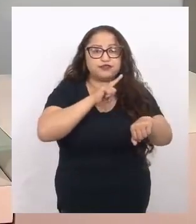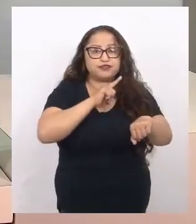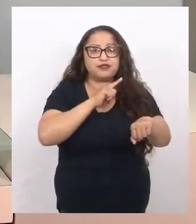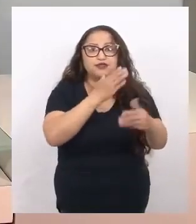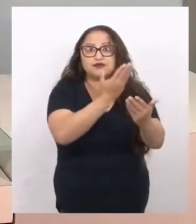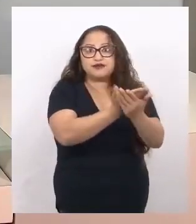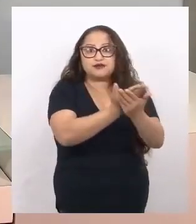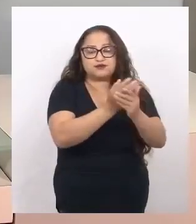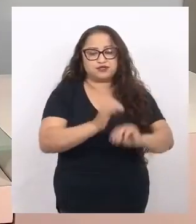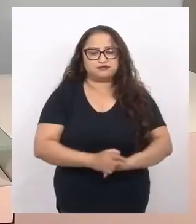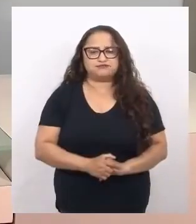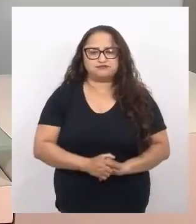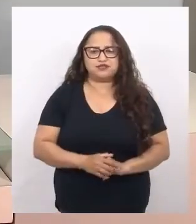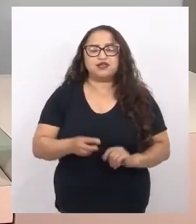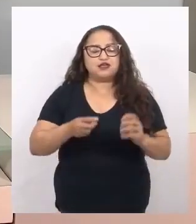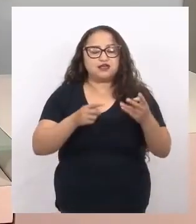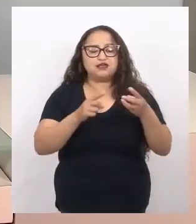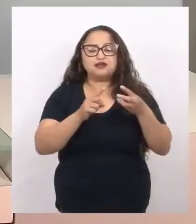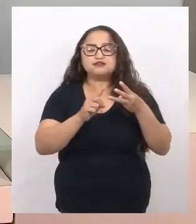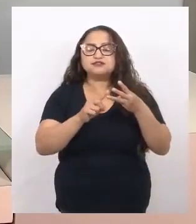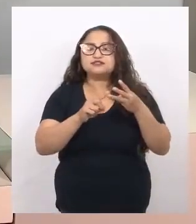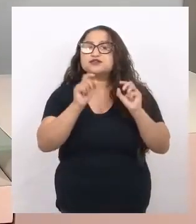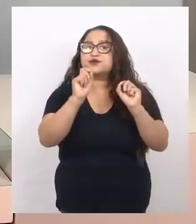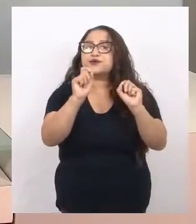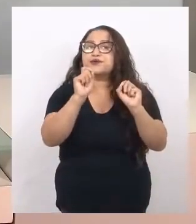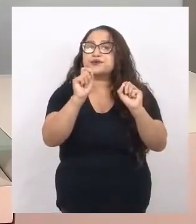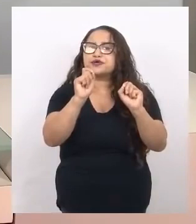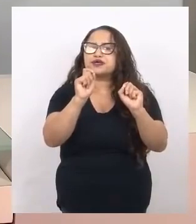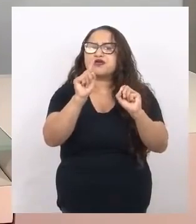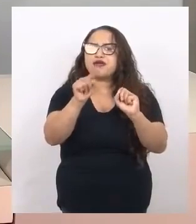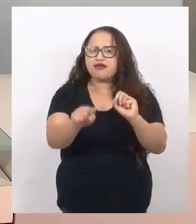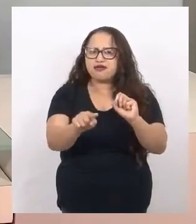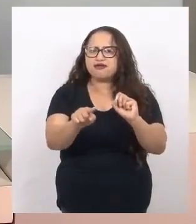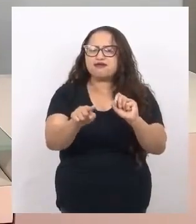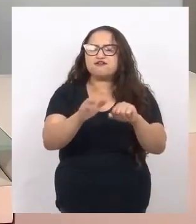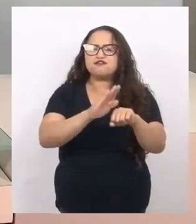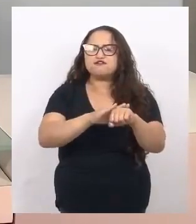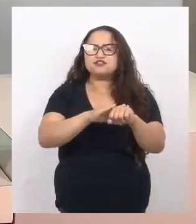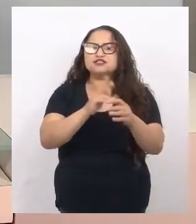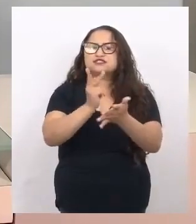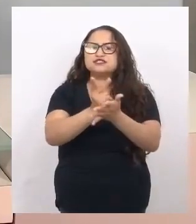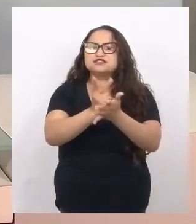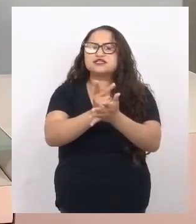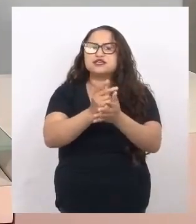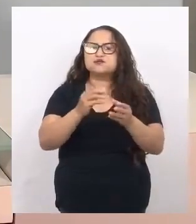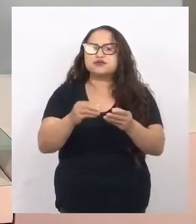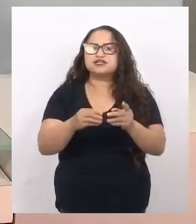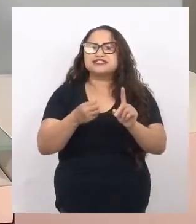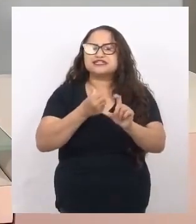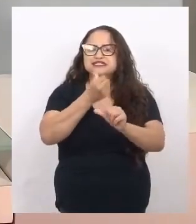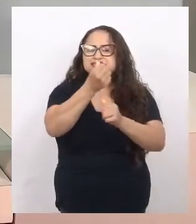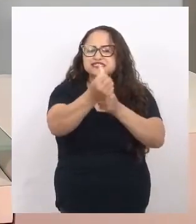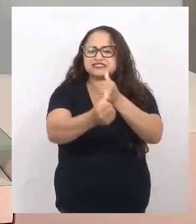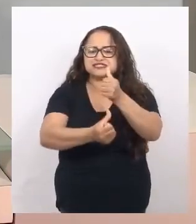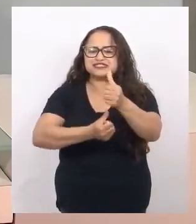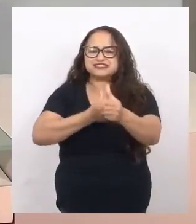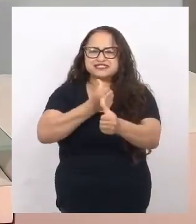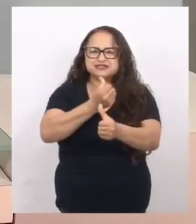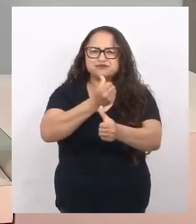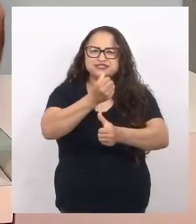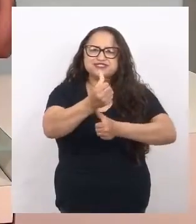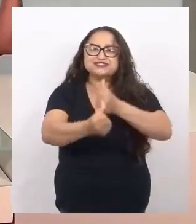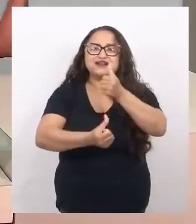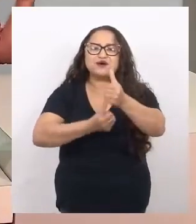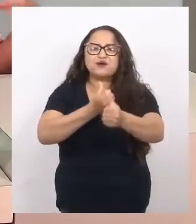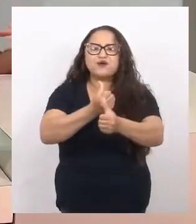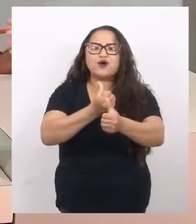atenção aqui para as unidades curriculares é que elas são feitas com uma atribuição semestral, tá? Por quê? Porque